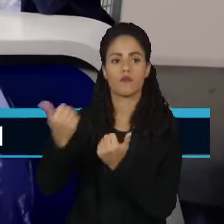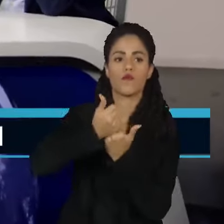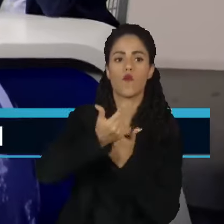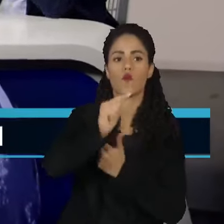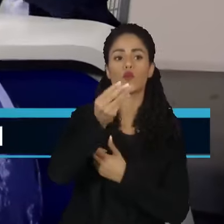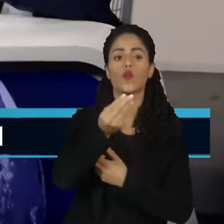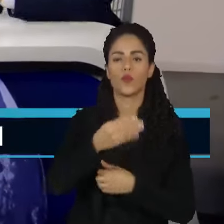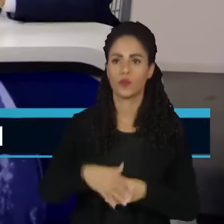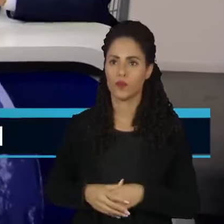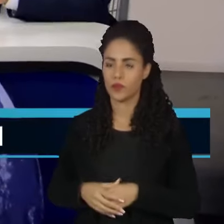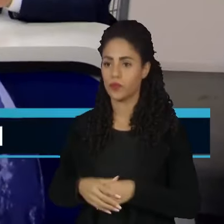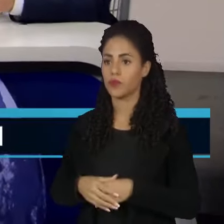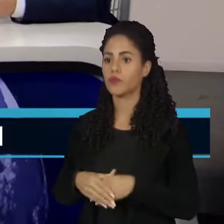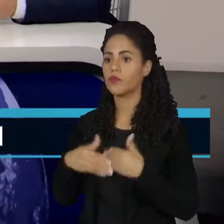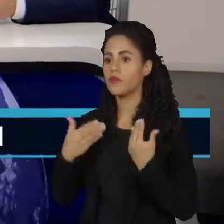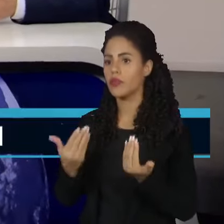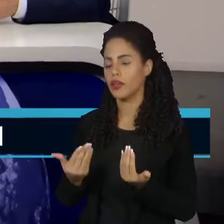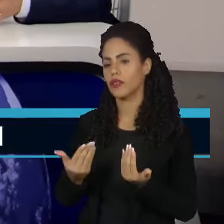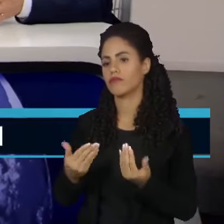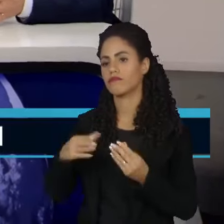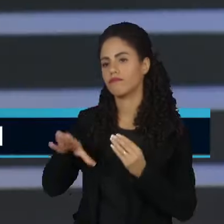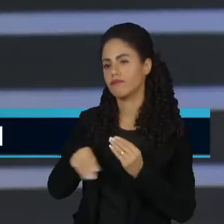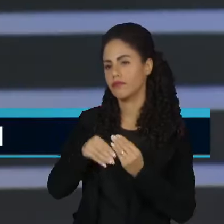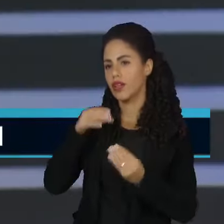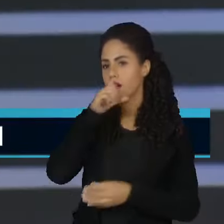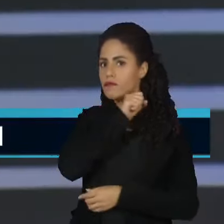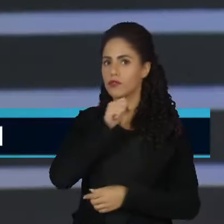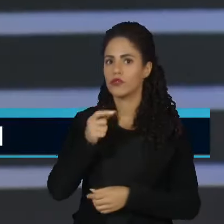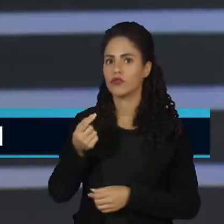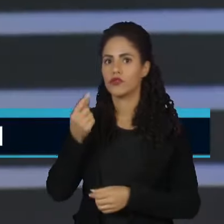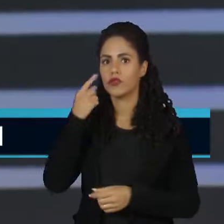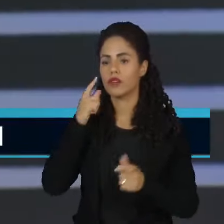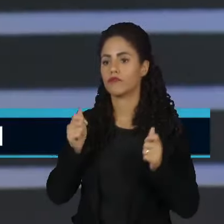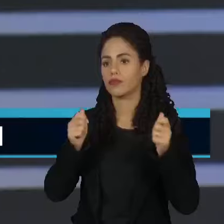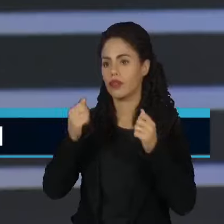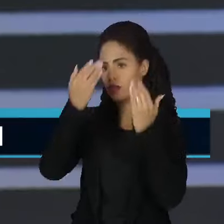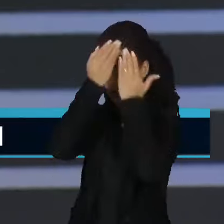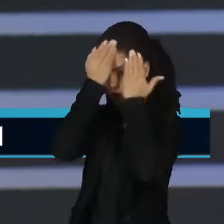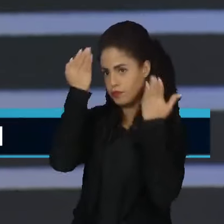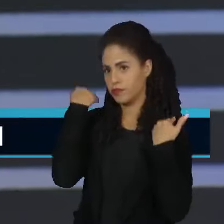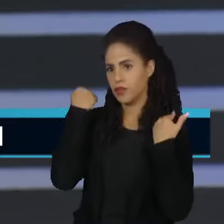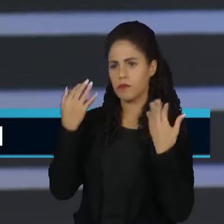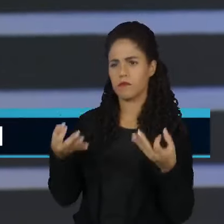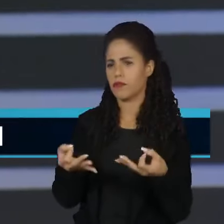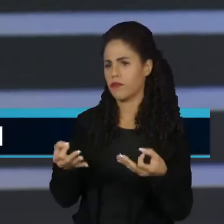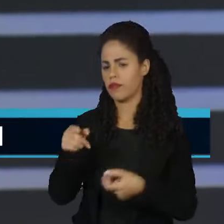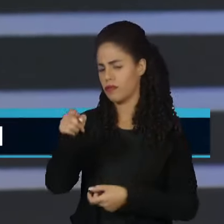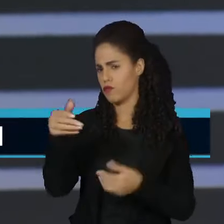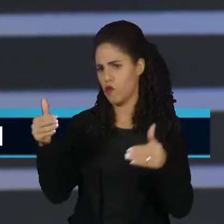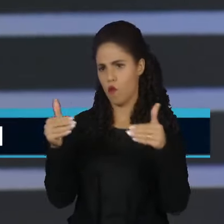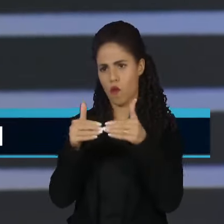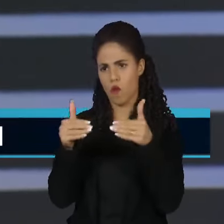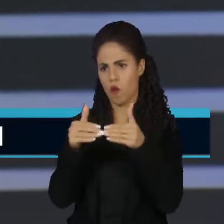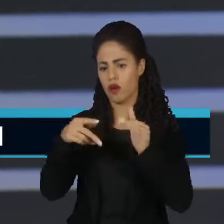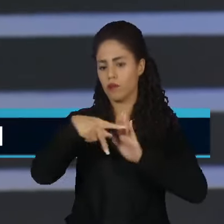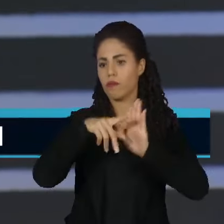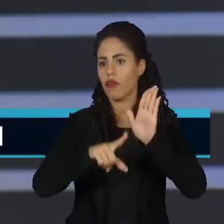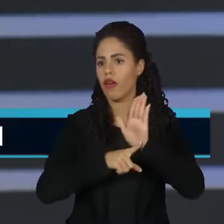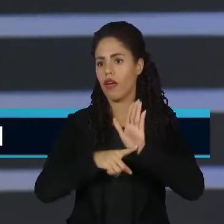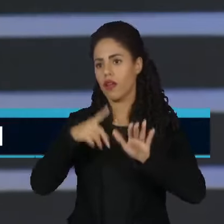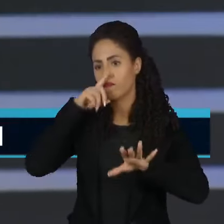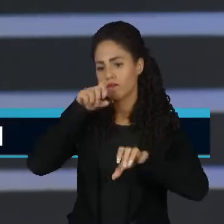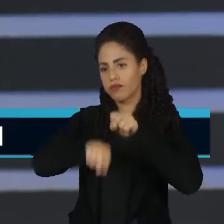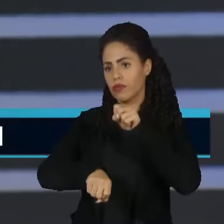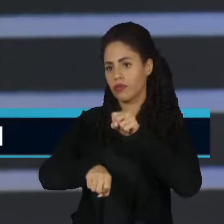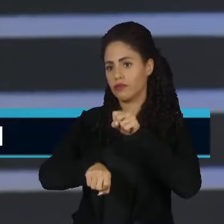Câmara? Primeiro, eu queria só destacar a brilhante exposição da Heloísa. Perfeito, é isso mesmo. É o PL do estupro,